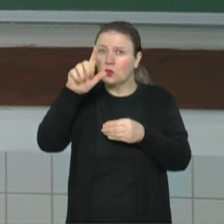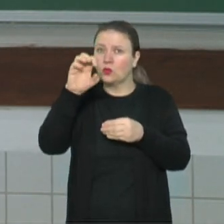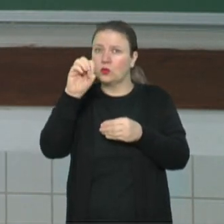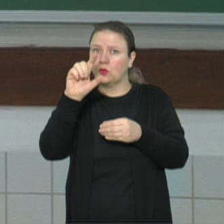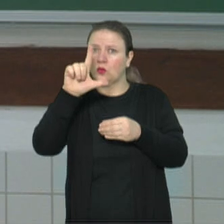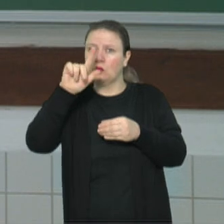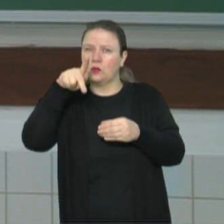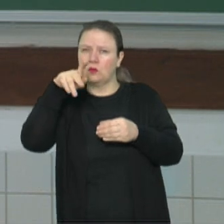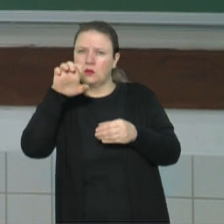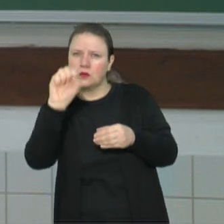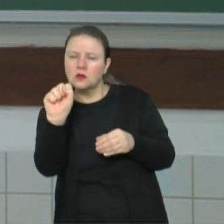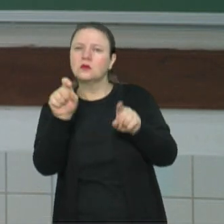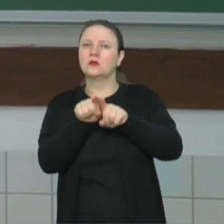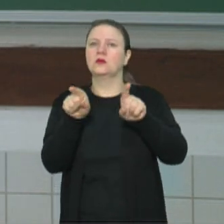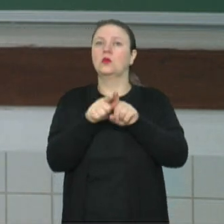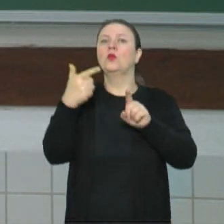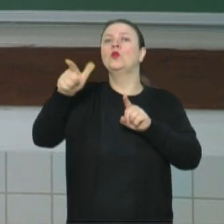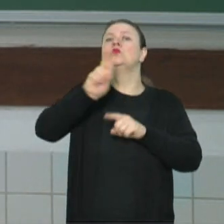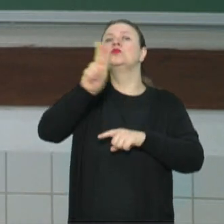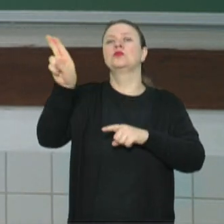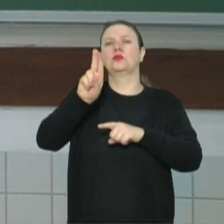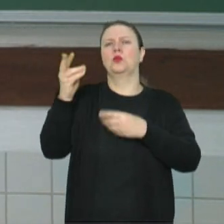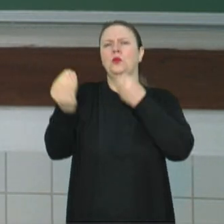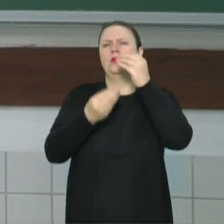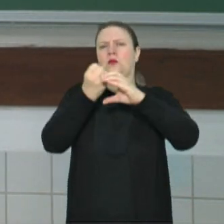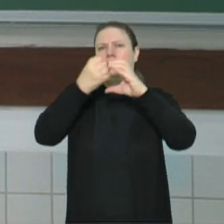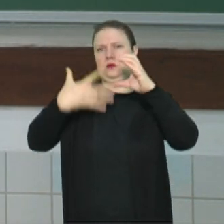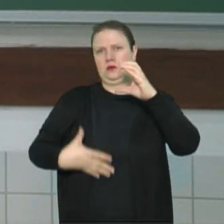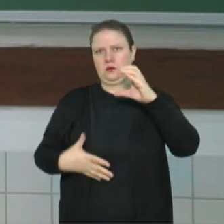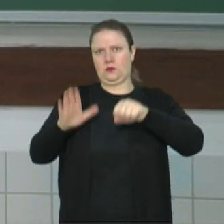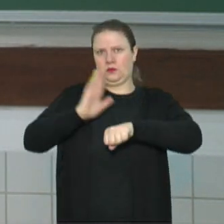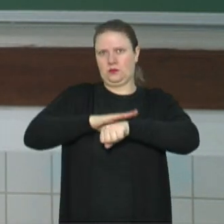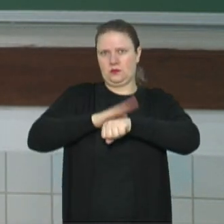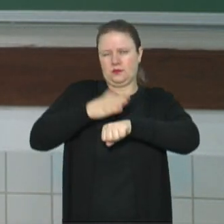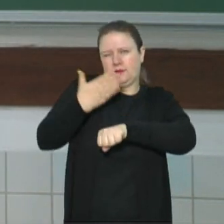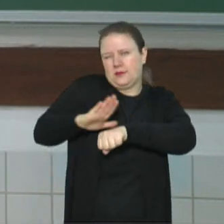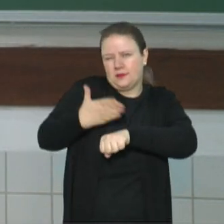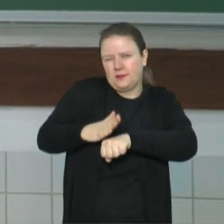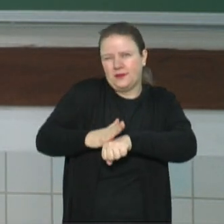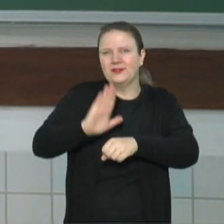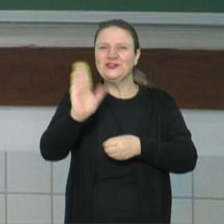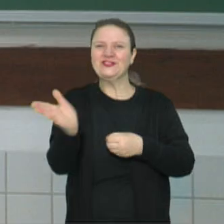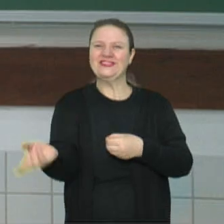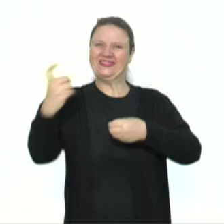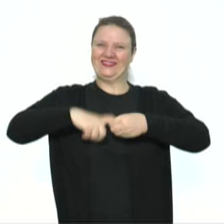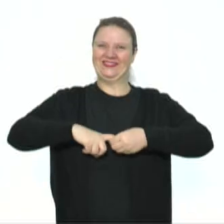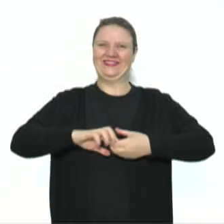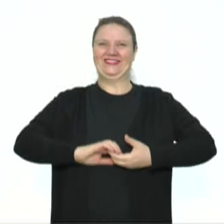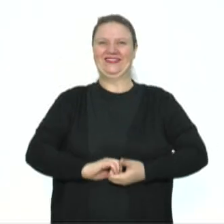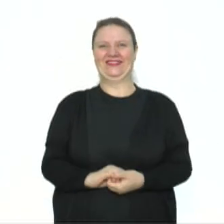o arm lock tem um outro nome, né, e como que ele vai se caracterizar? Vocês vão ter um tempo para realizar essa atividade e já já voltamos.